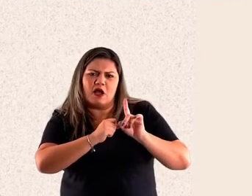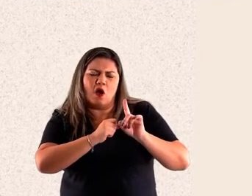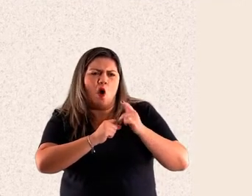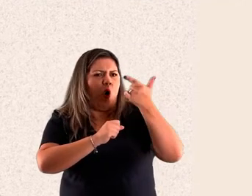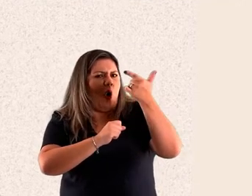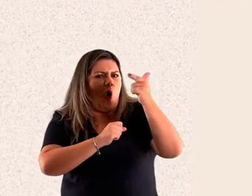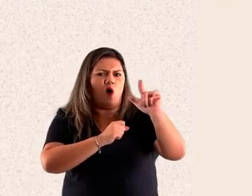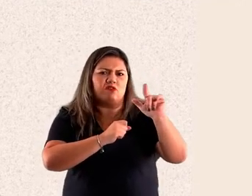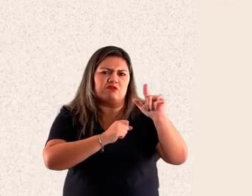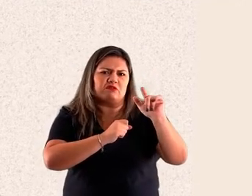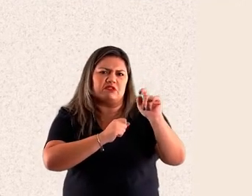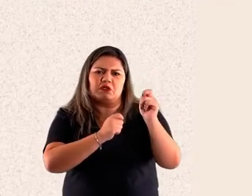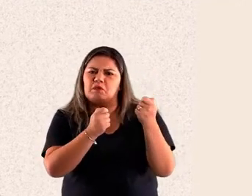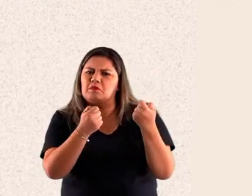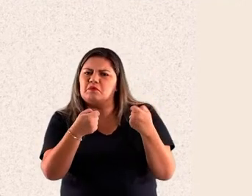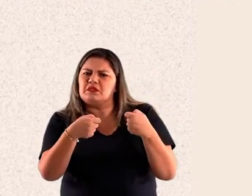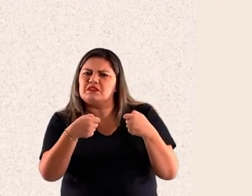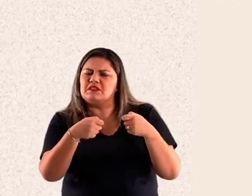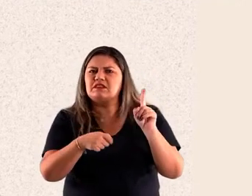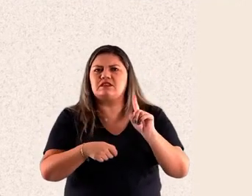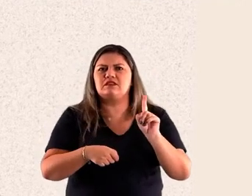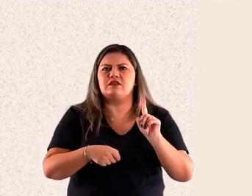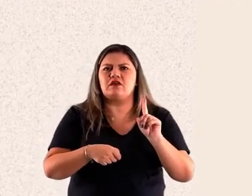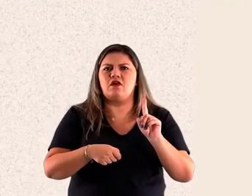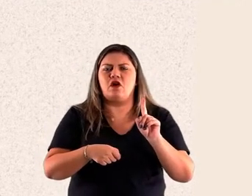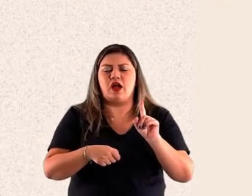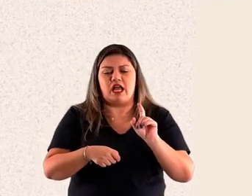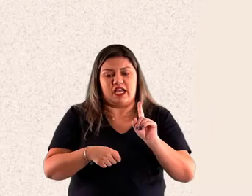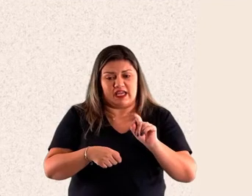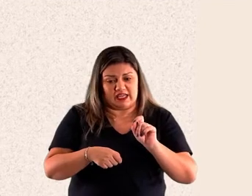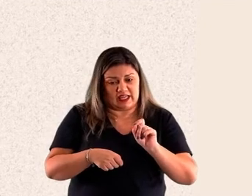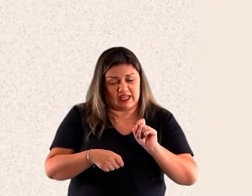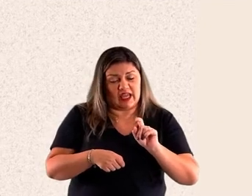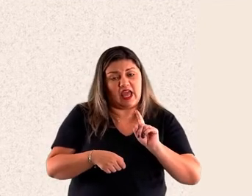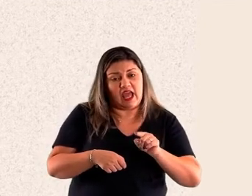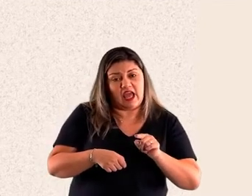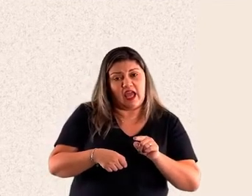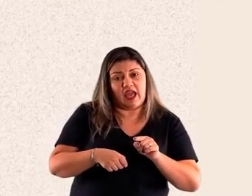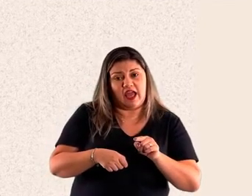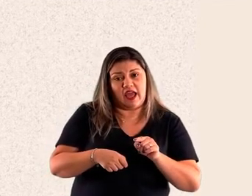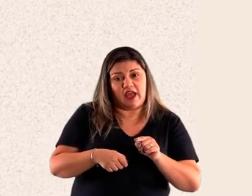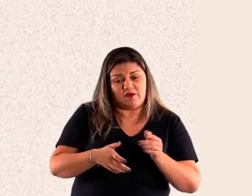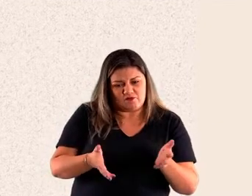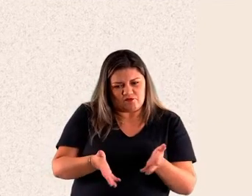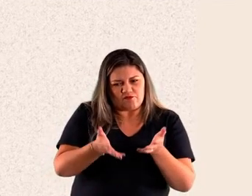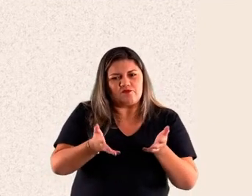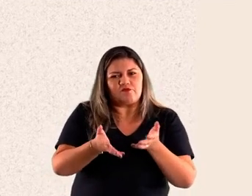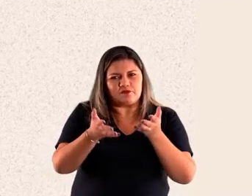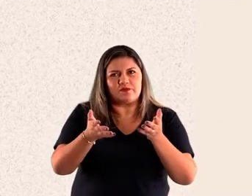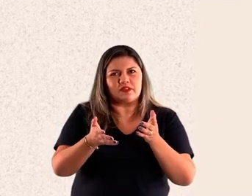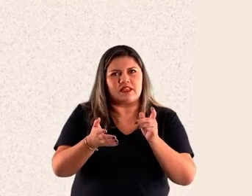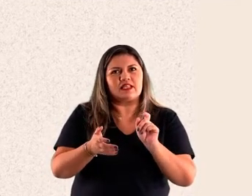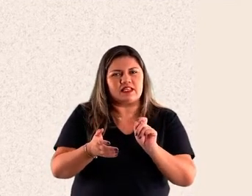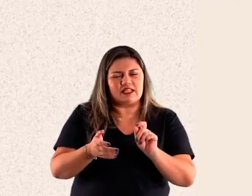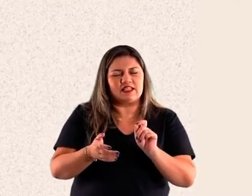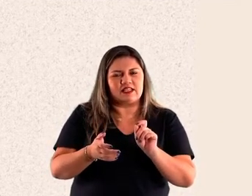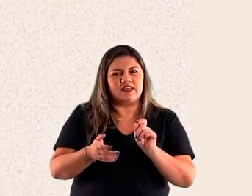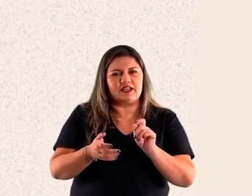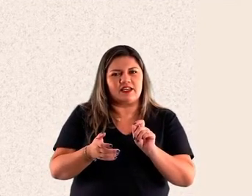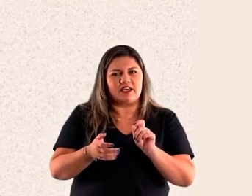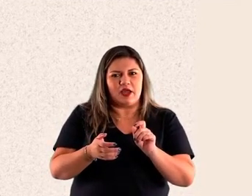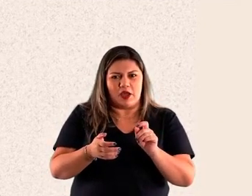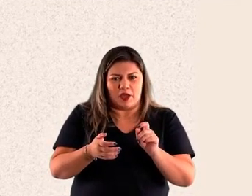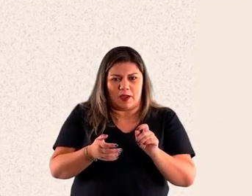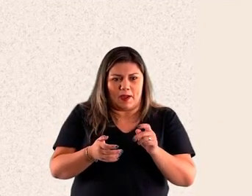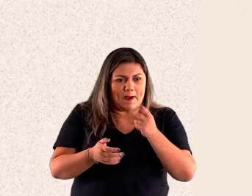outras necessidades da pessoa que geram o engajamento a gente vai ver que até geram engajamento